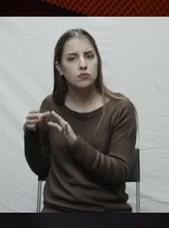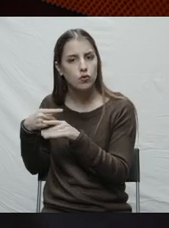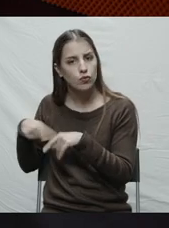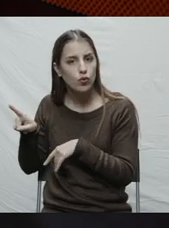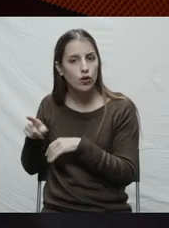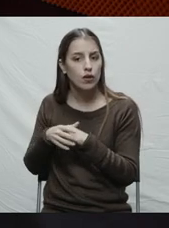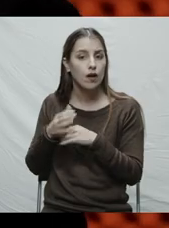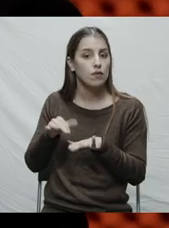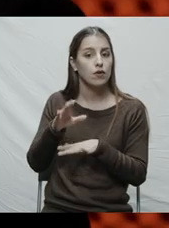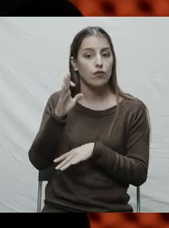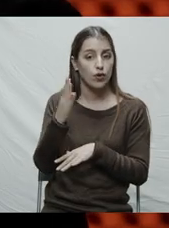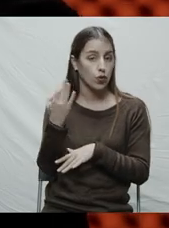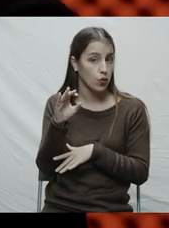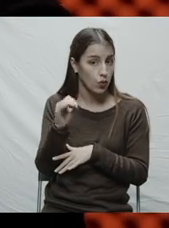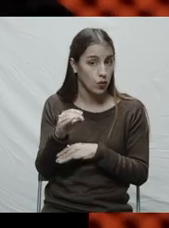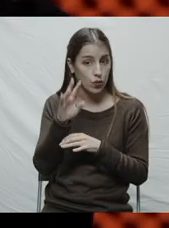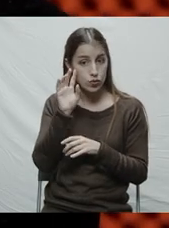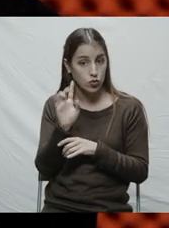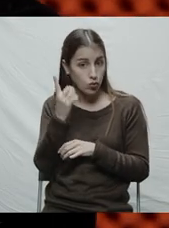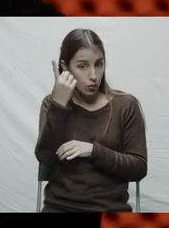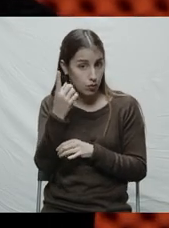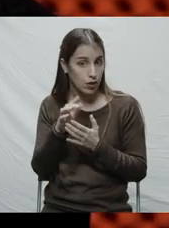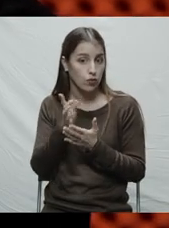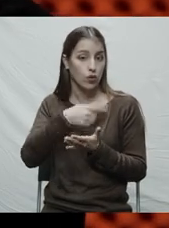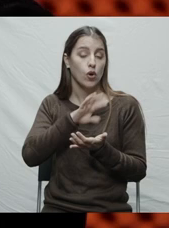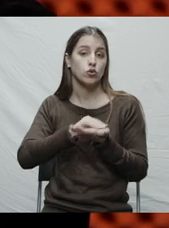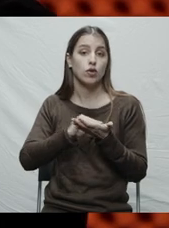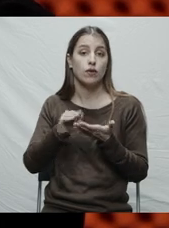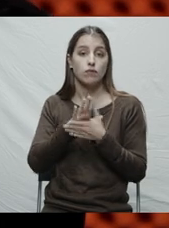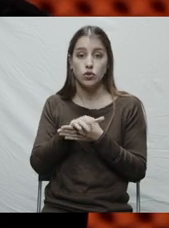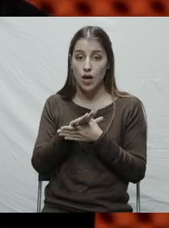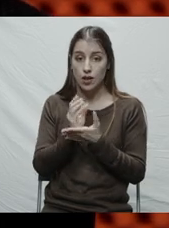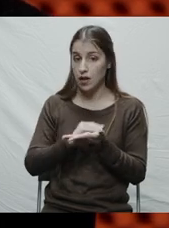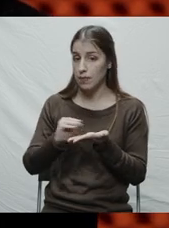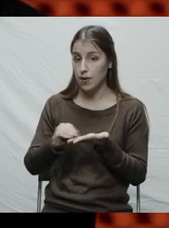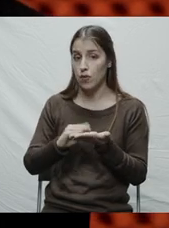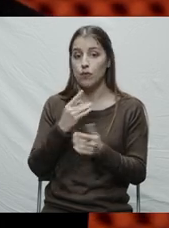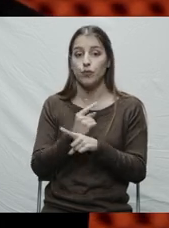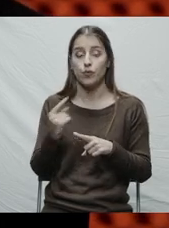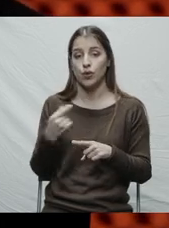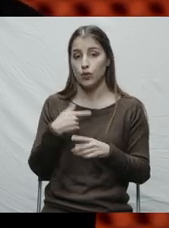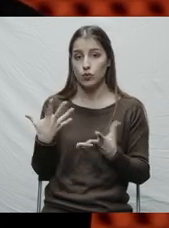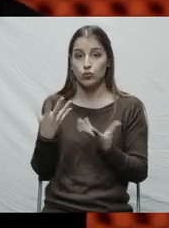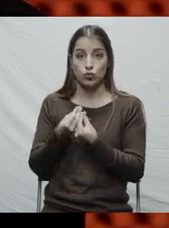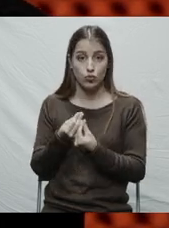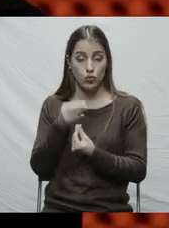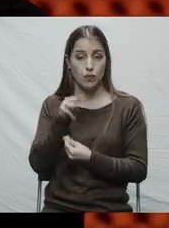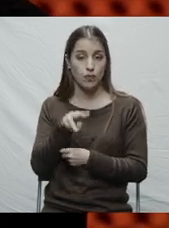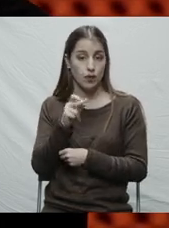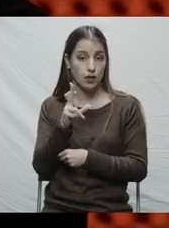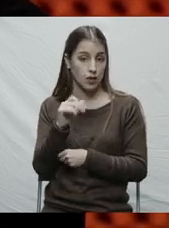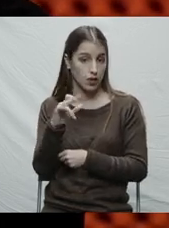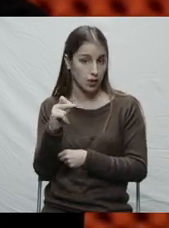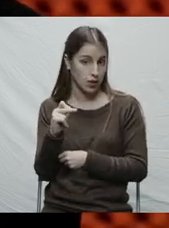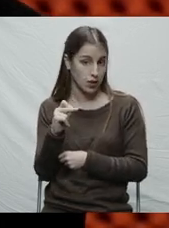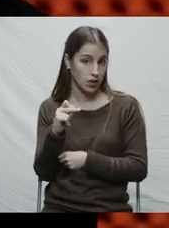na internet um sítio do Butó, escrevemos para lá uma carta à mão. Porque eu tive uma aula com a Maria Reis Lima, que foi das pessoas que marcou